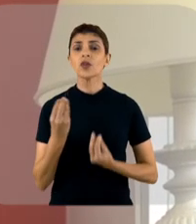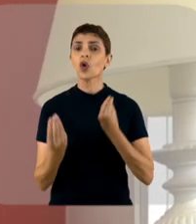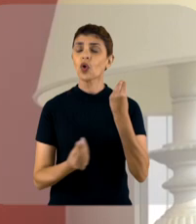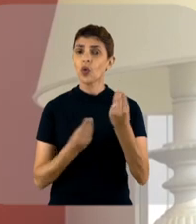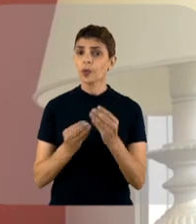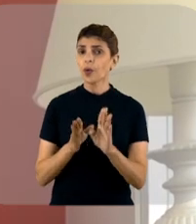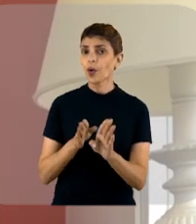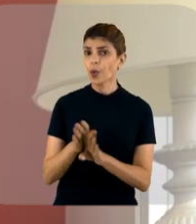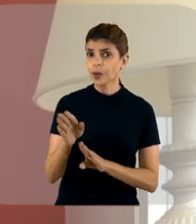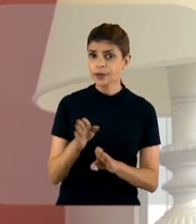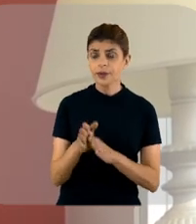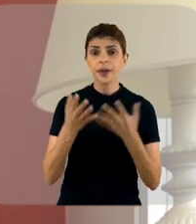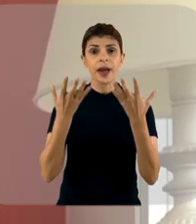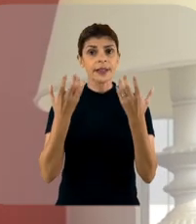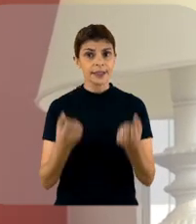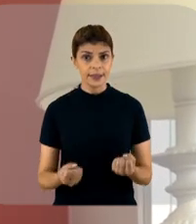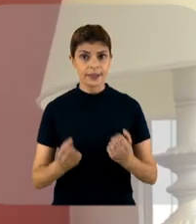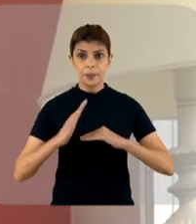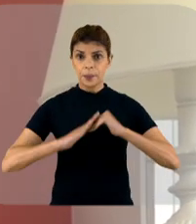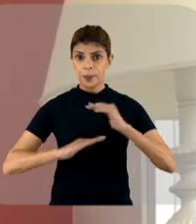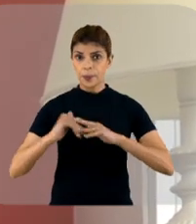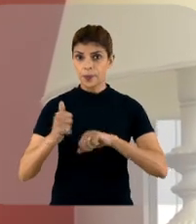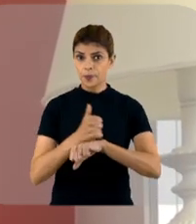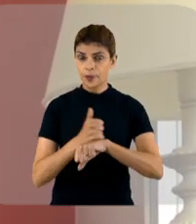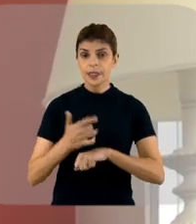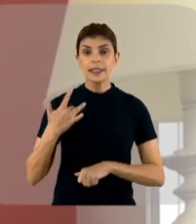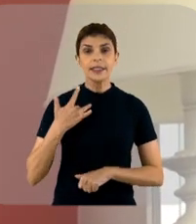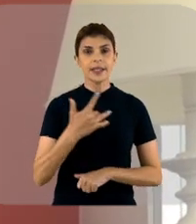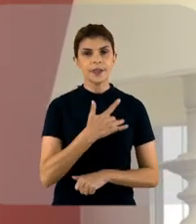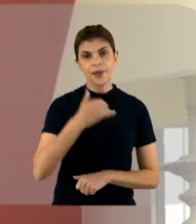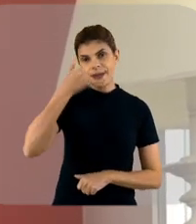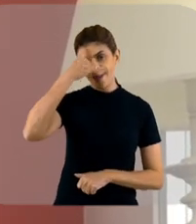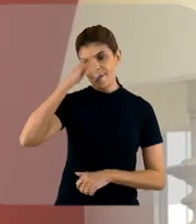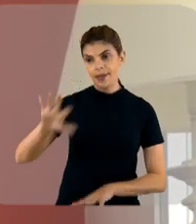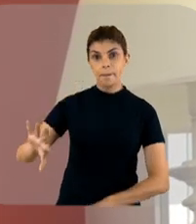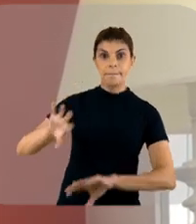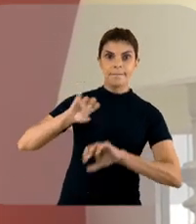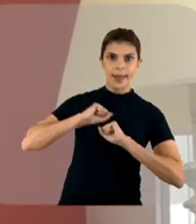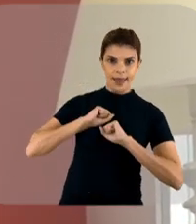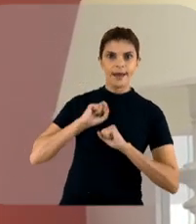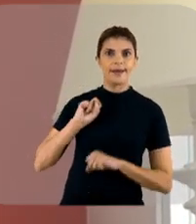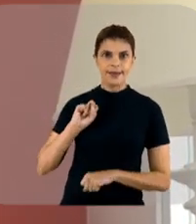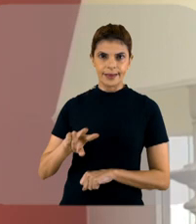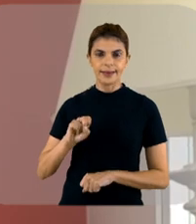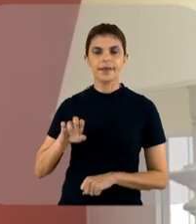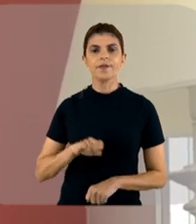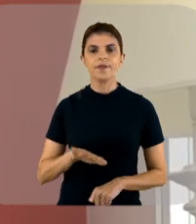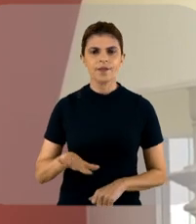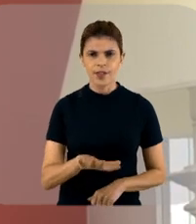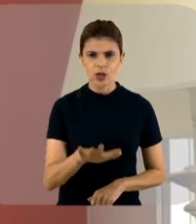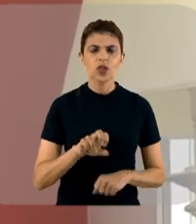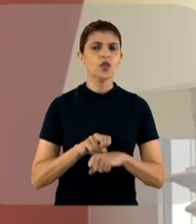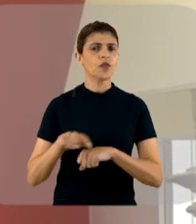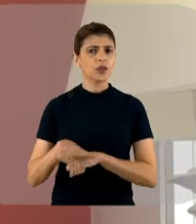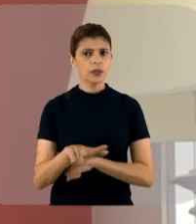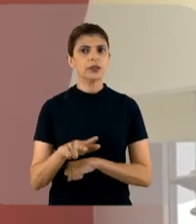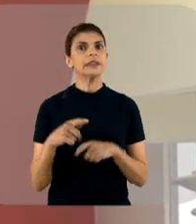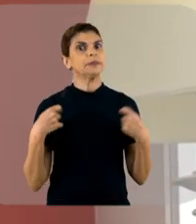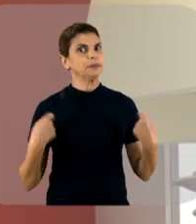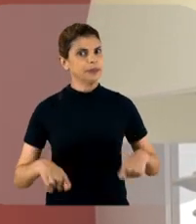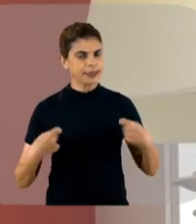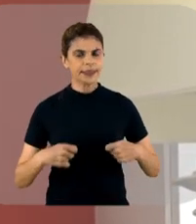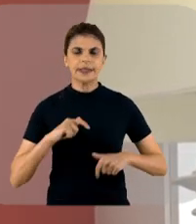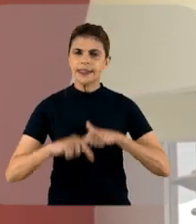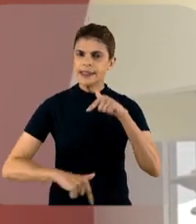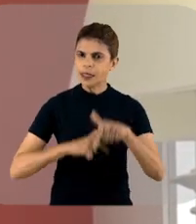As medidas que devem ser adotadas pelos profissionais de saúde para evitarem a sua contaminação, né, eles devem trabalhar, sem dúvida nenhuma,